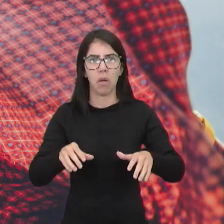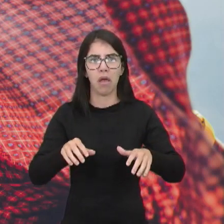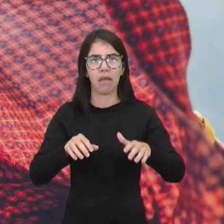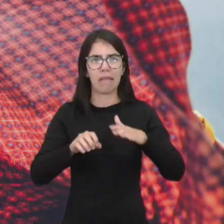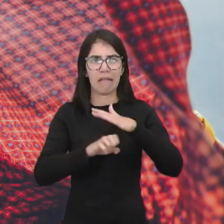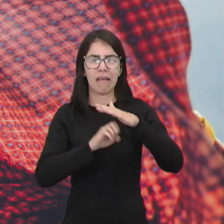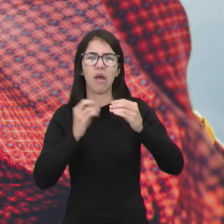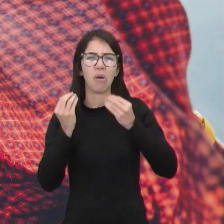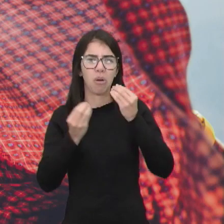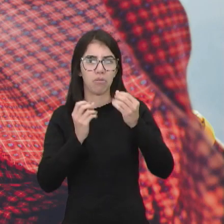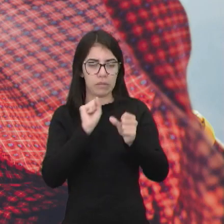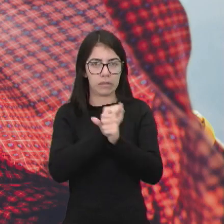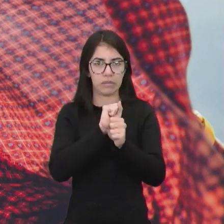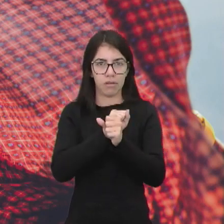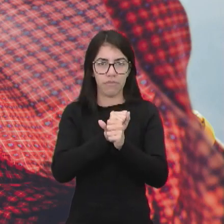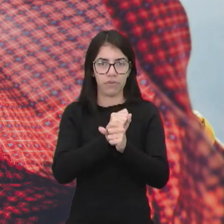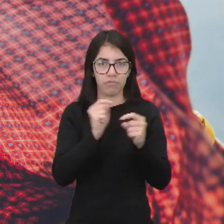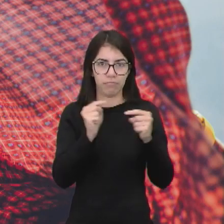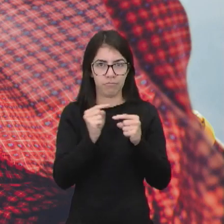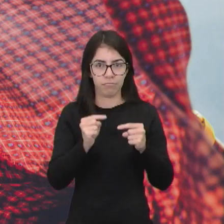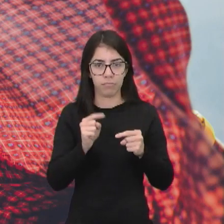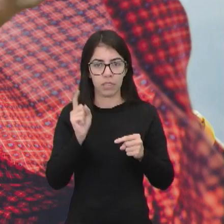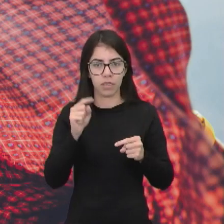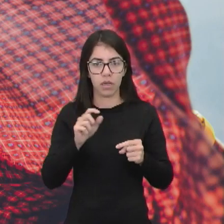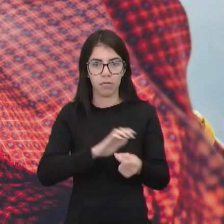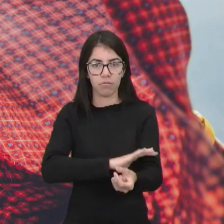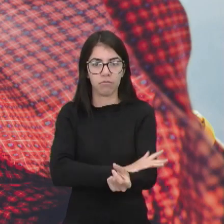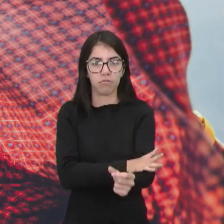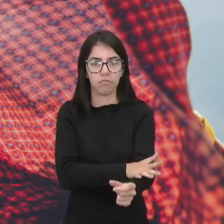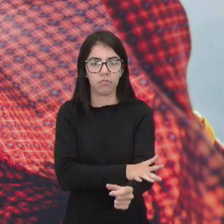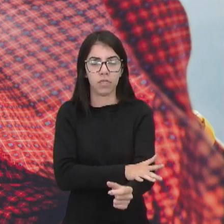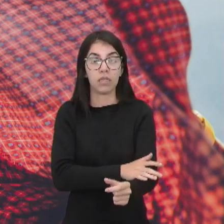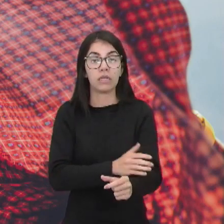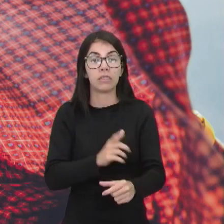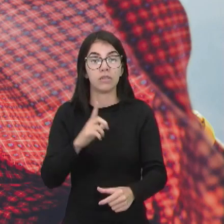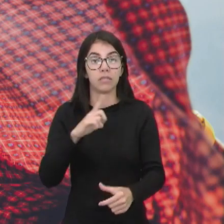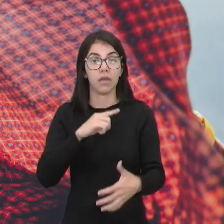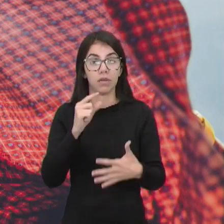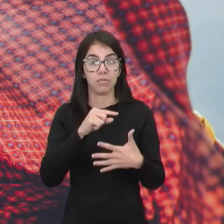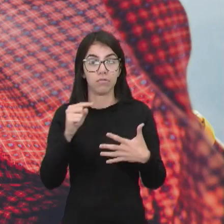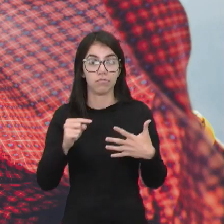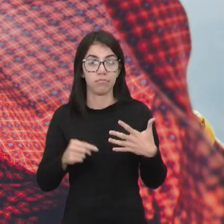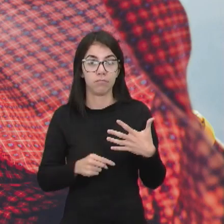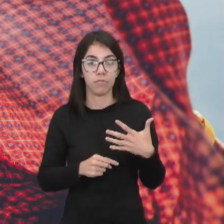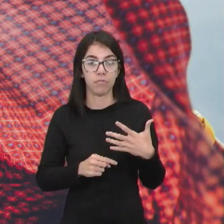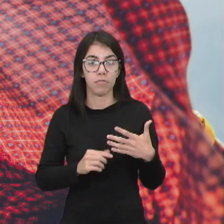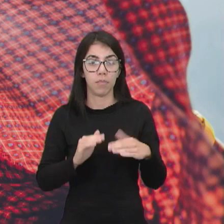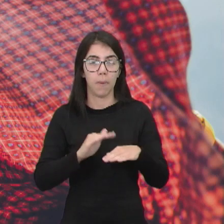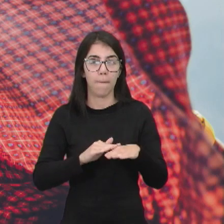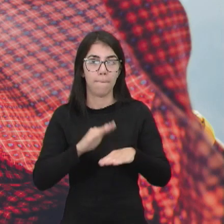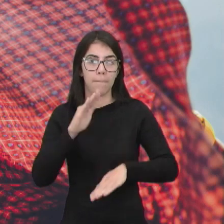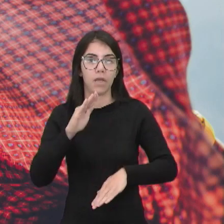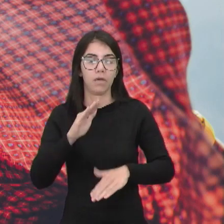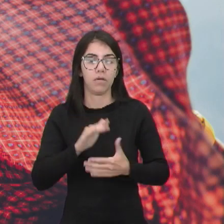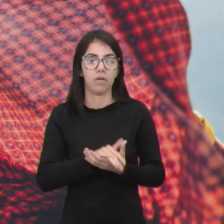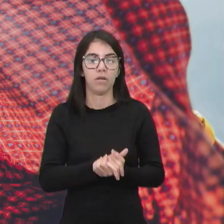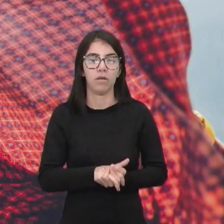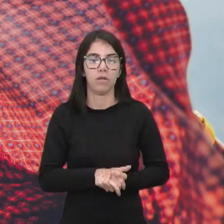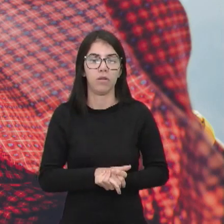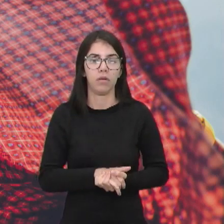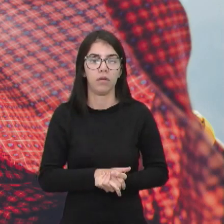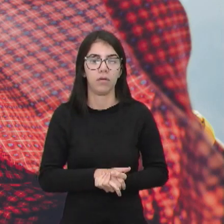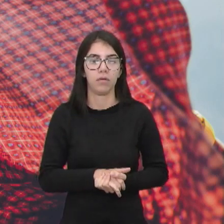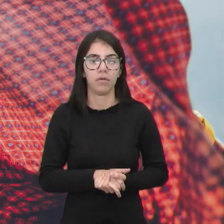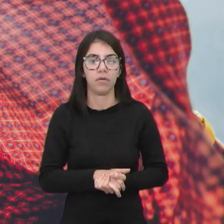Então, acho que a gente pode colocar esse preconceitos existem, né, esse é o maior deles, porque assim, tanto